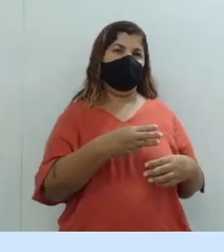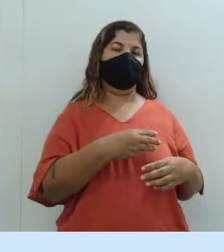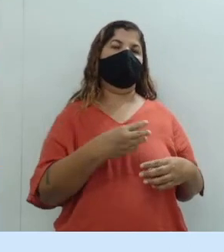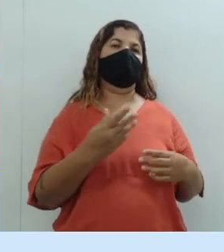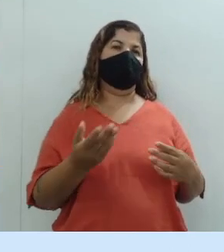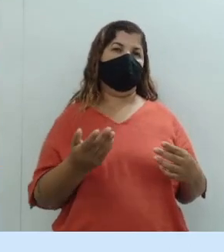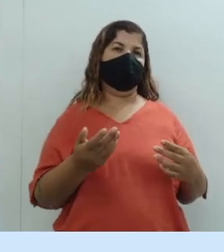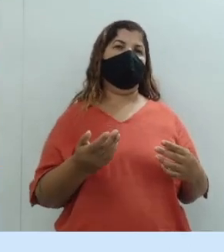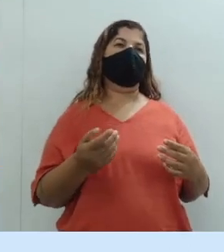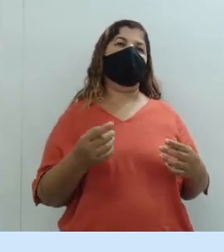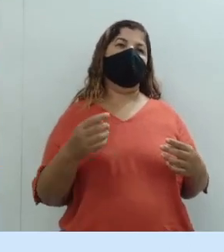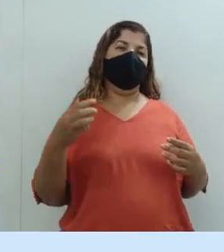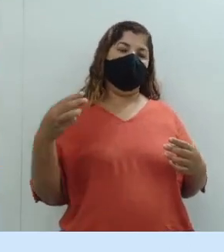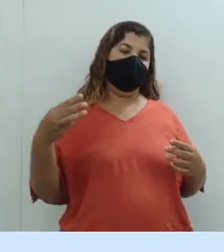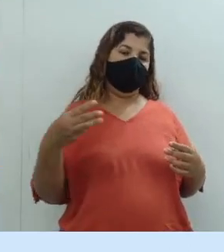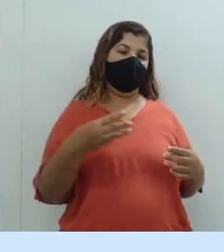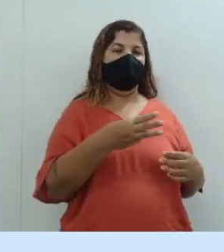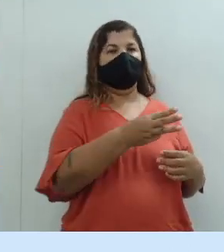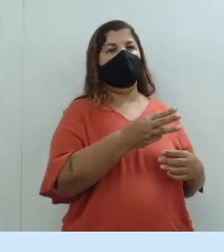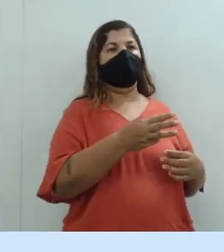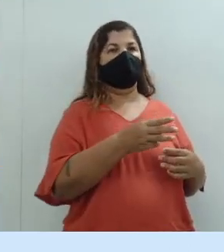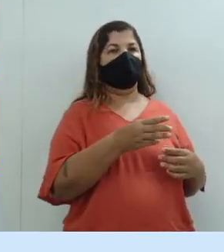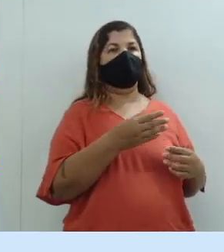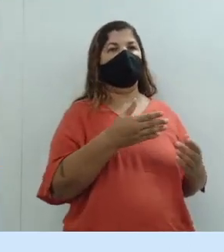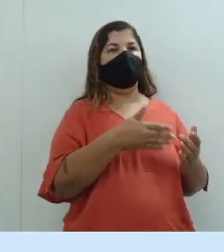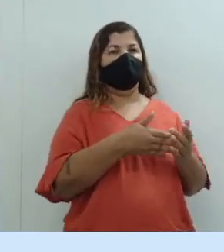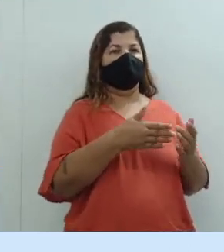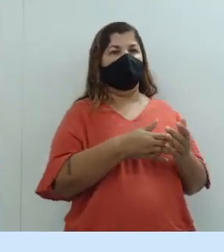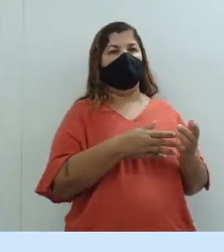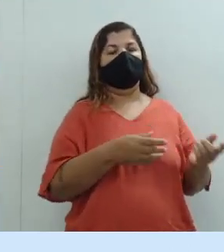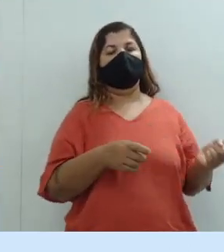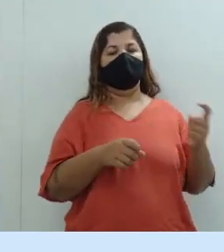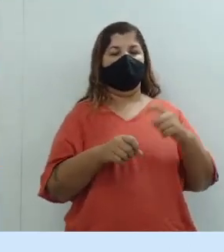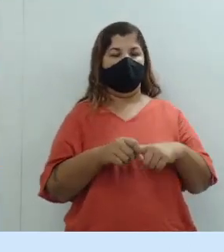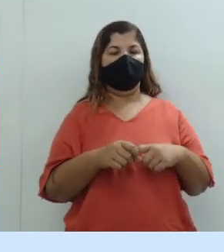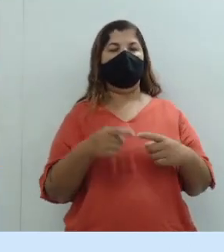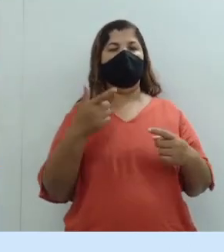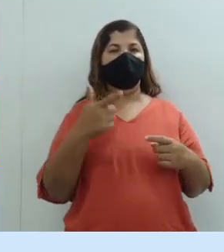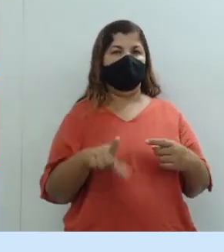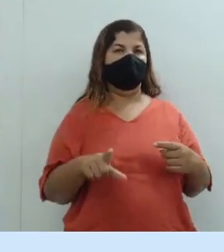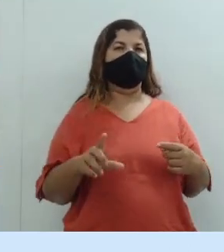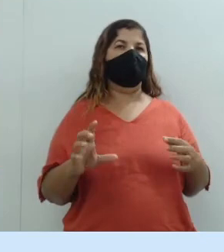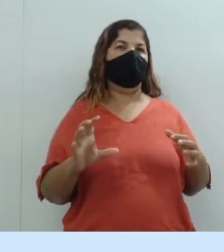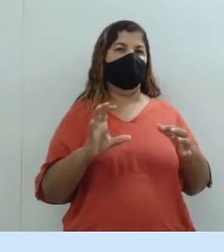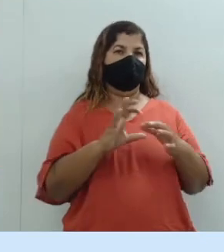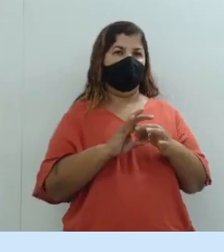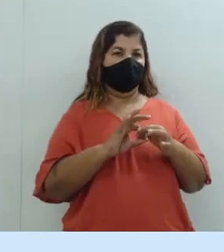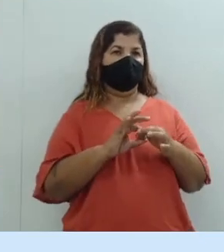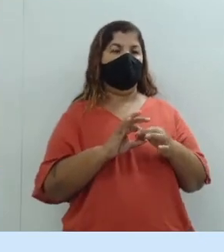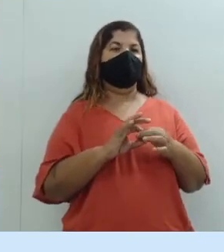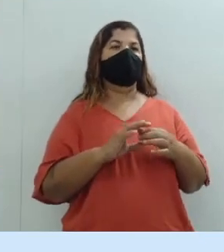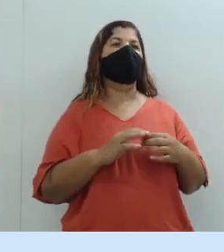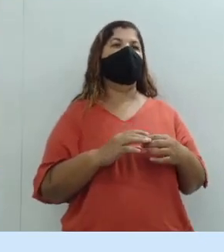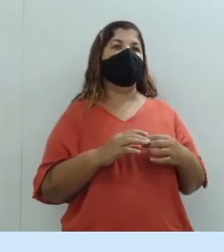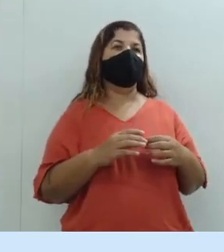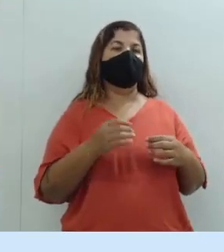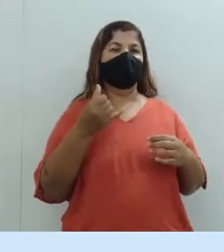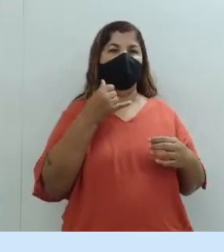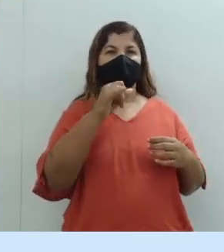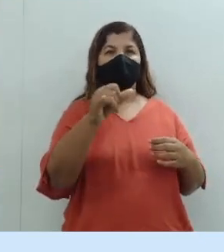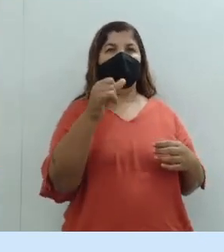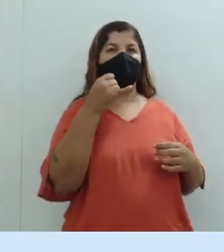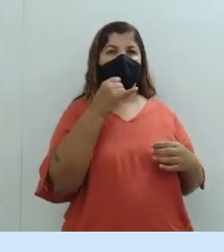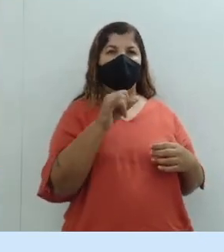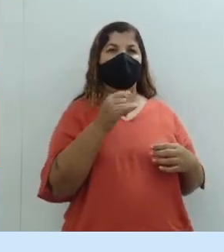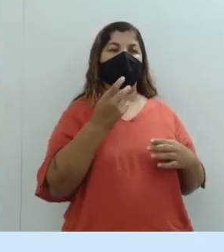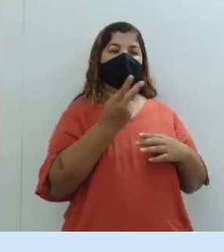ela vai passar pelos resistores e depois lá no final ela volta e se une de novo. É interessante a gente saber que a corrente elétrica ela sempre